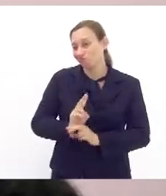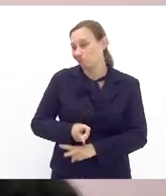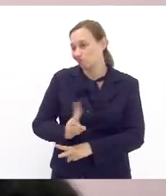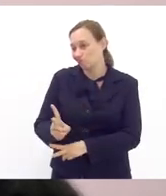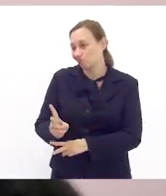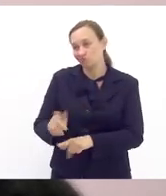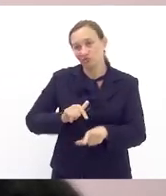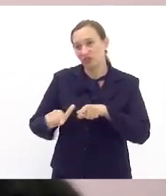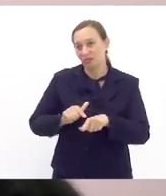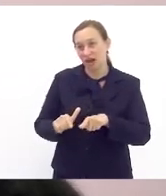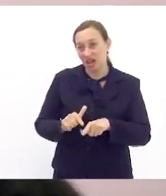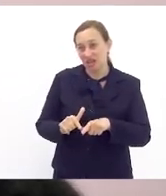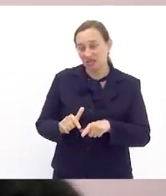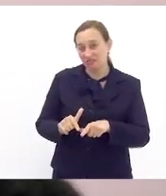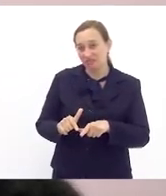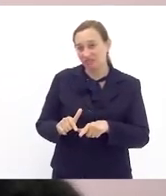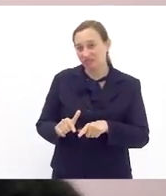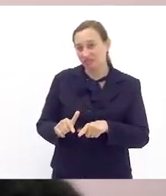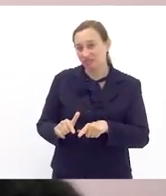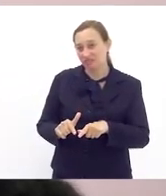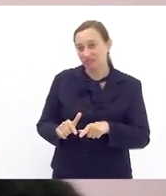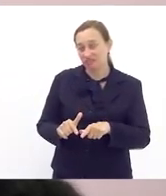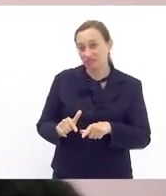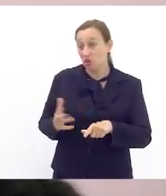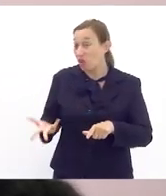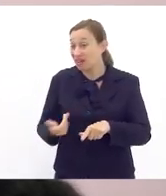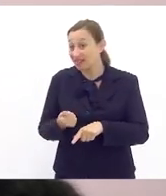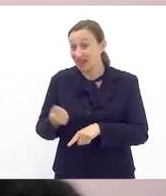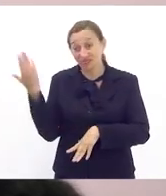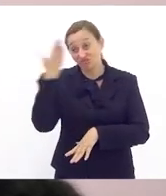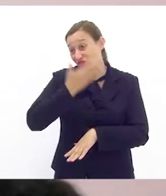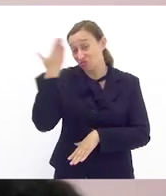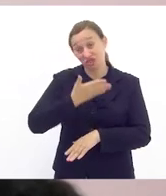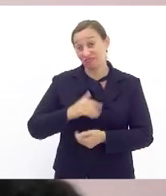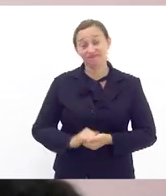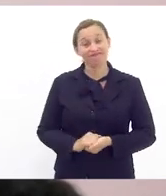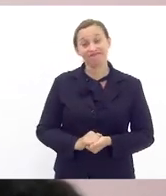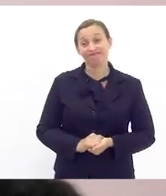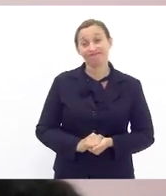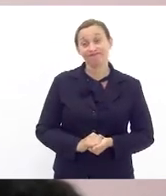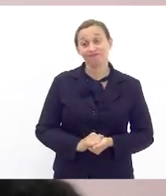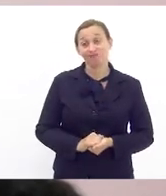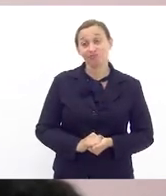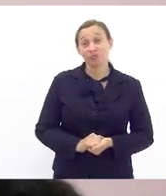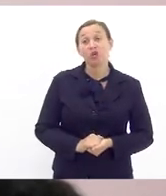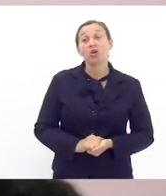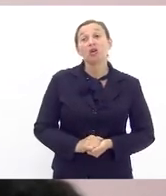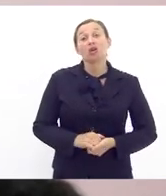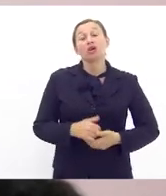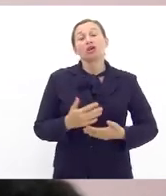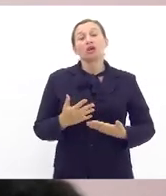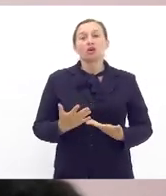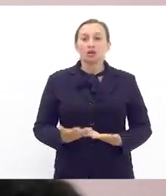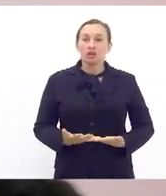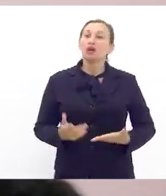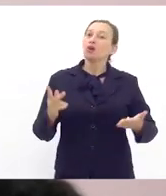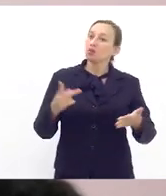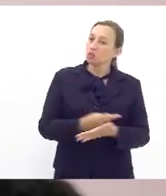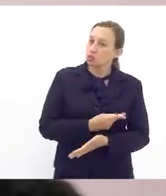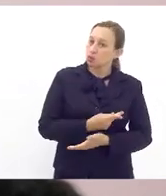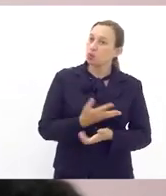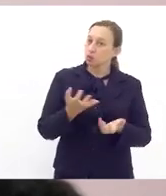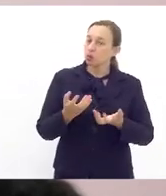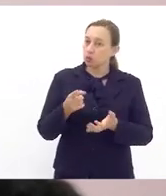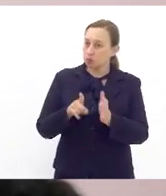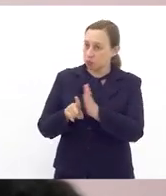urbanidade cortesia a gente não vê e uma das coisas que nós temos visualizado e que tenha acontecido eu quero